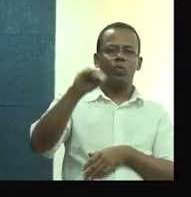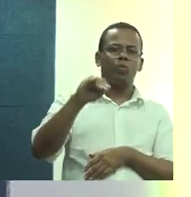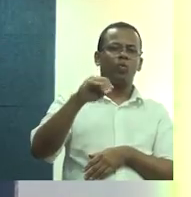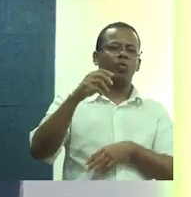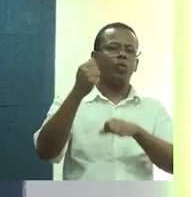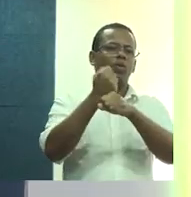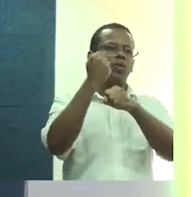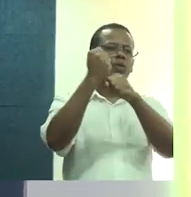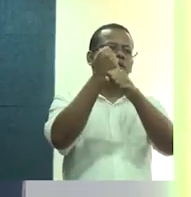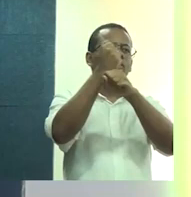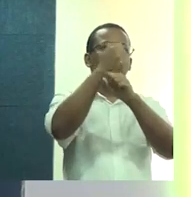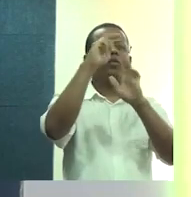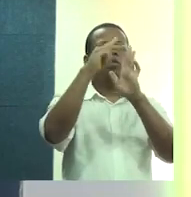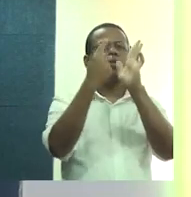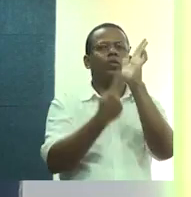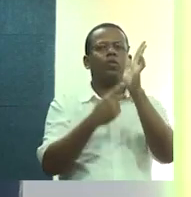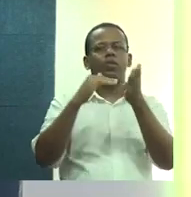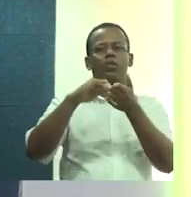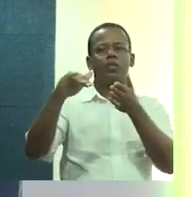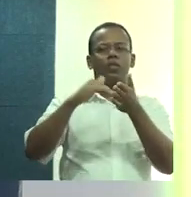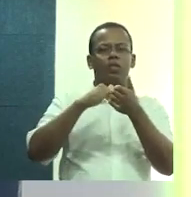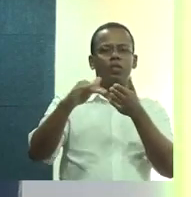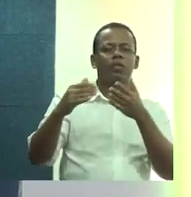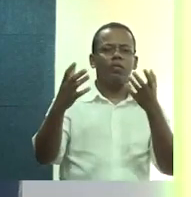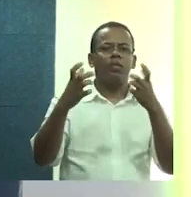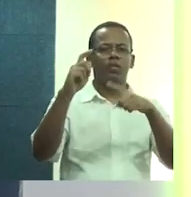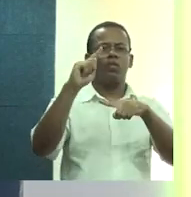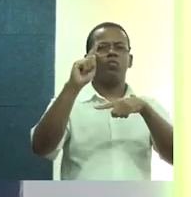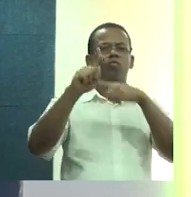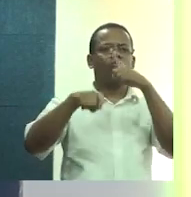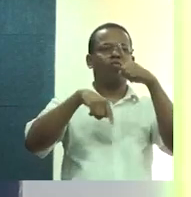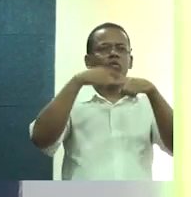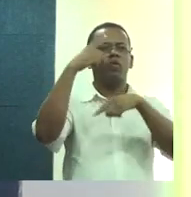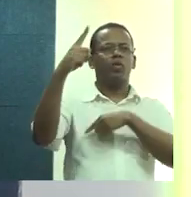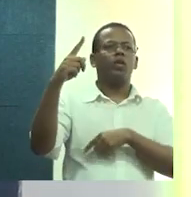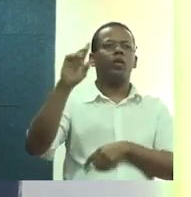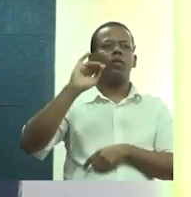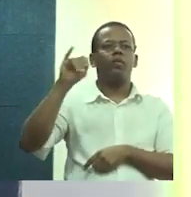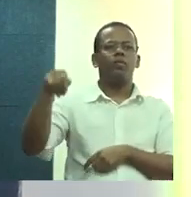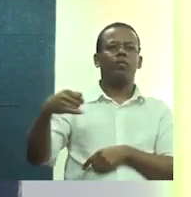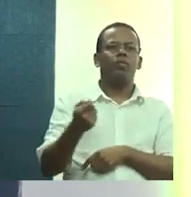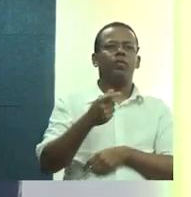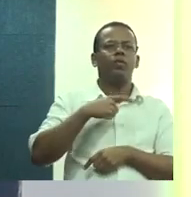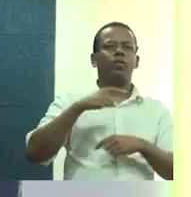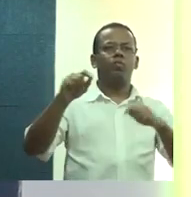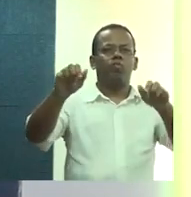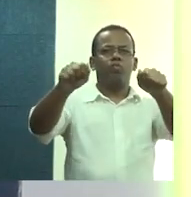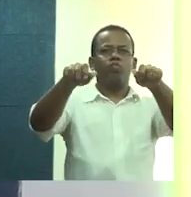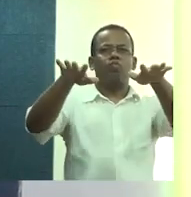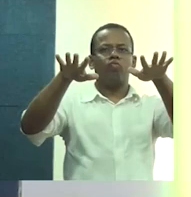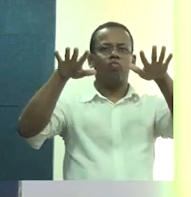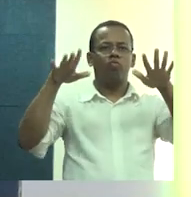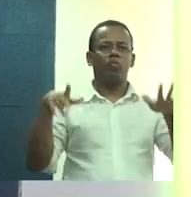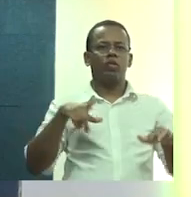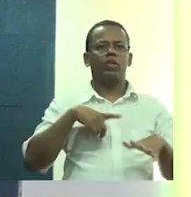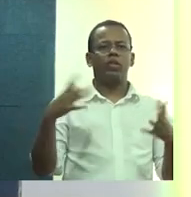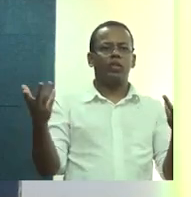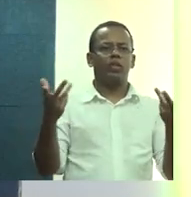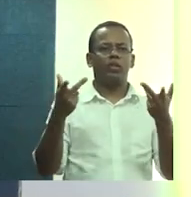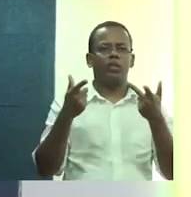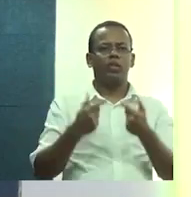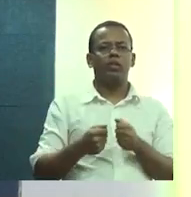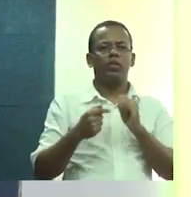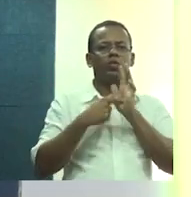a construção né desse programa na secretaria mas hoje eu queria avançar um pouco mais aproveitar esse essa plateia esse público qualificado aqui pra